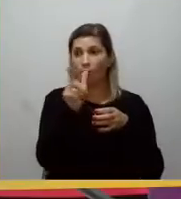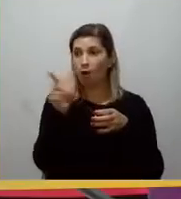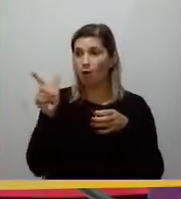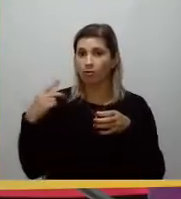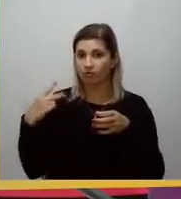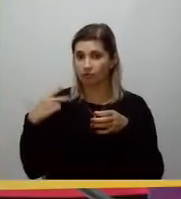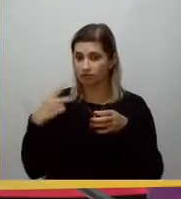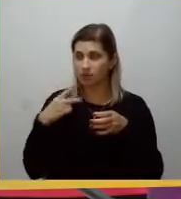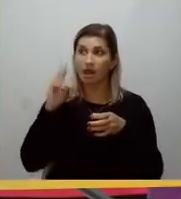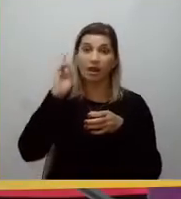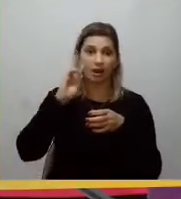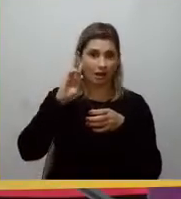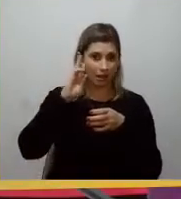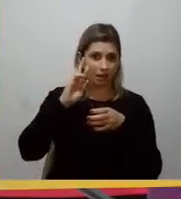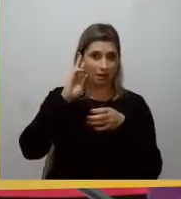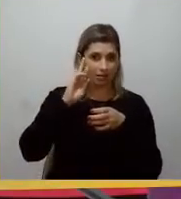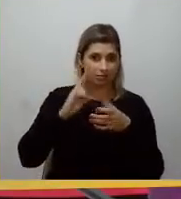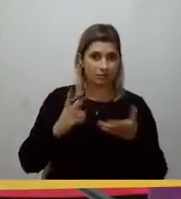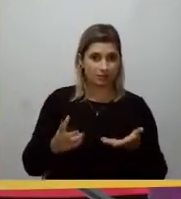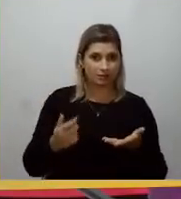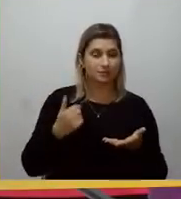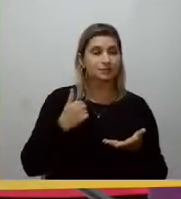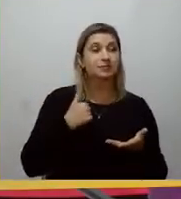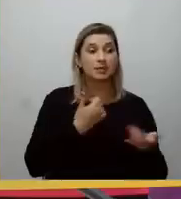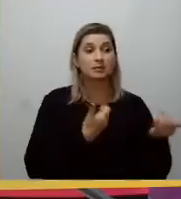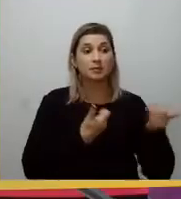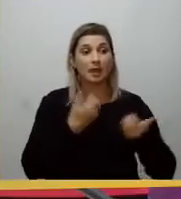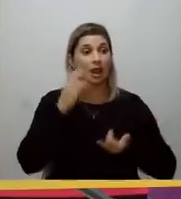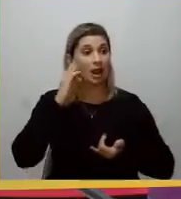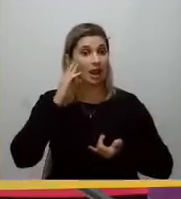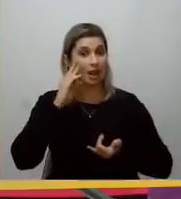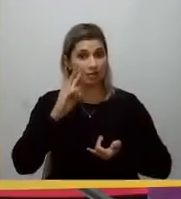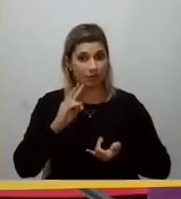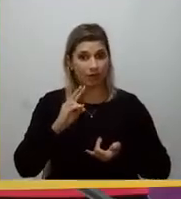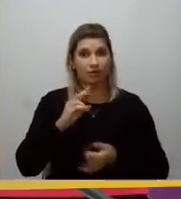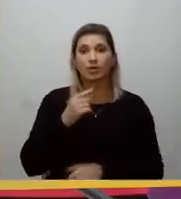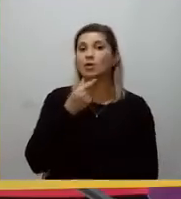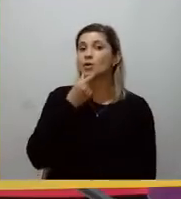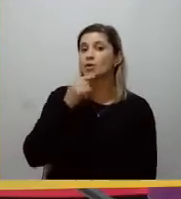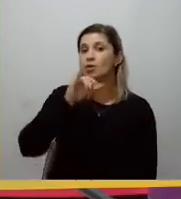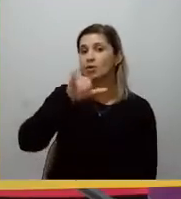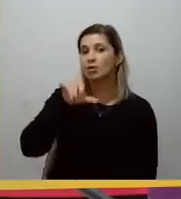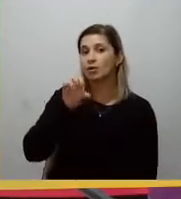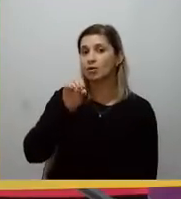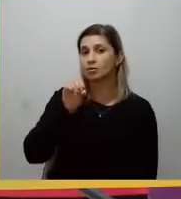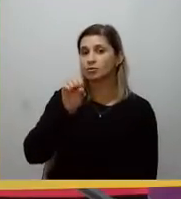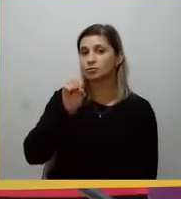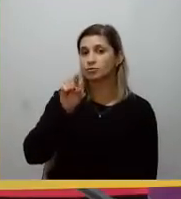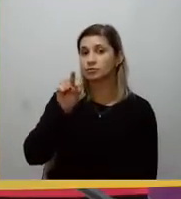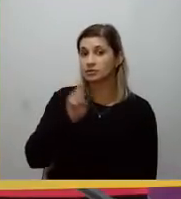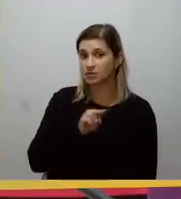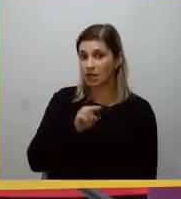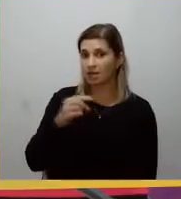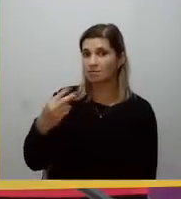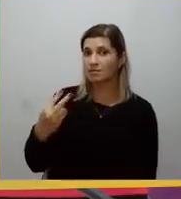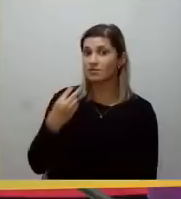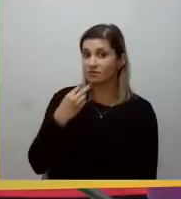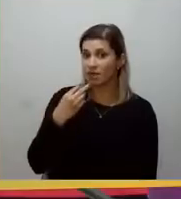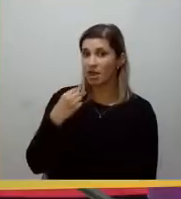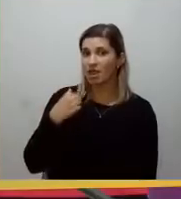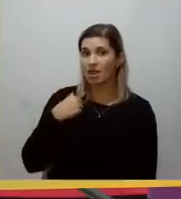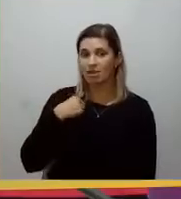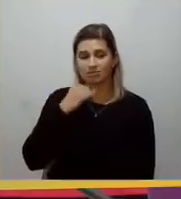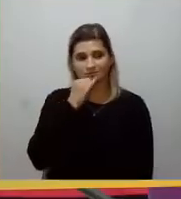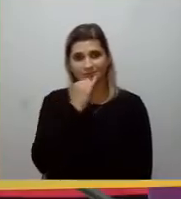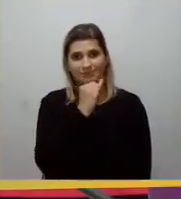certamente lembram, assim como eu fui lembrada, e vou fazer referência aqui, ao seu José, que hoje, ao me ver pessoalmente, pediu para eu repassar esse